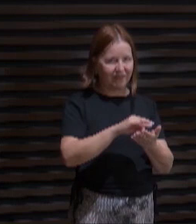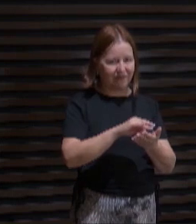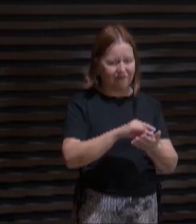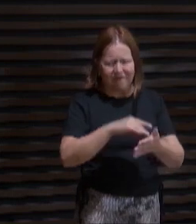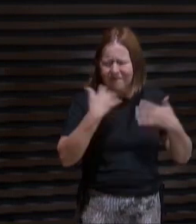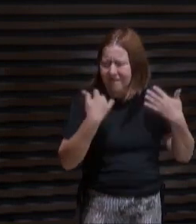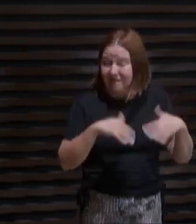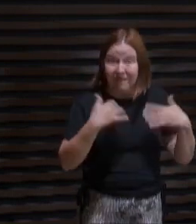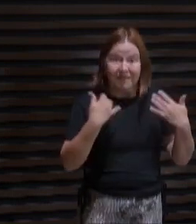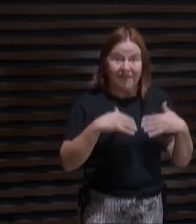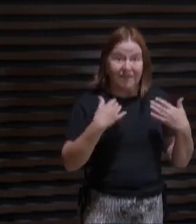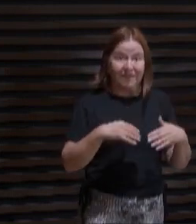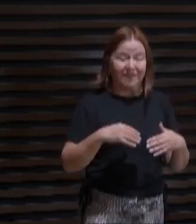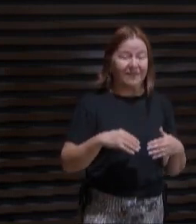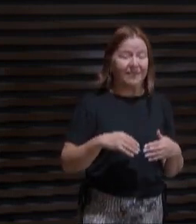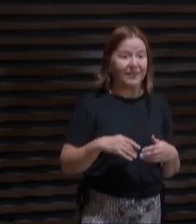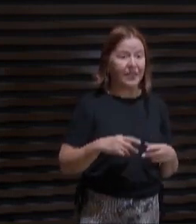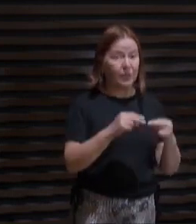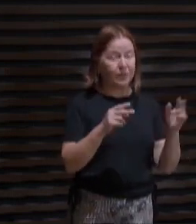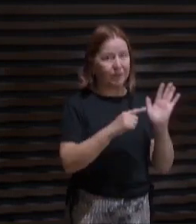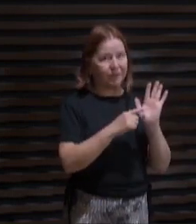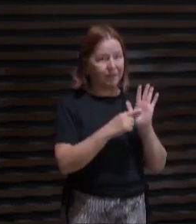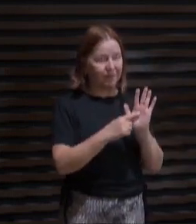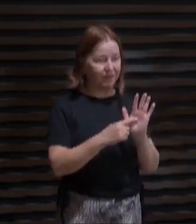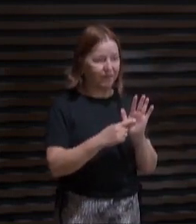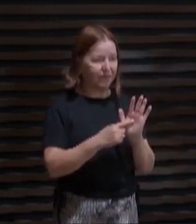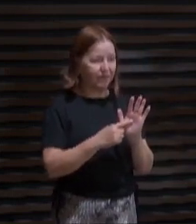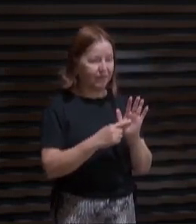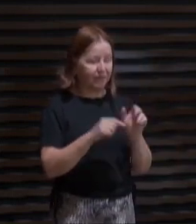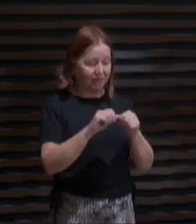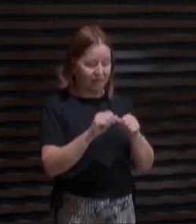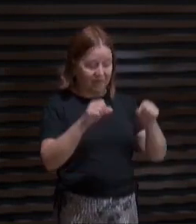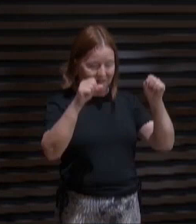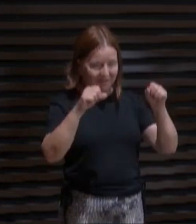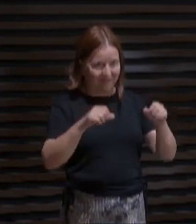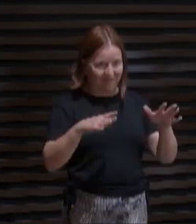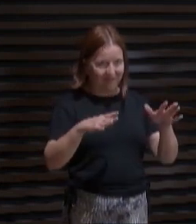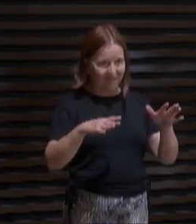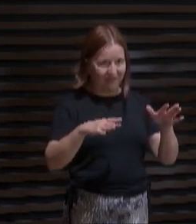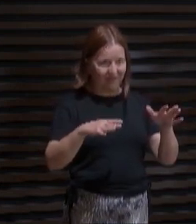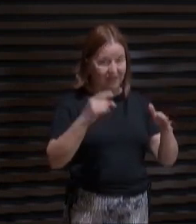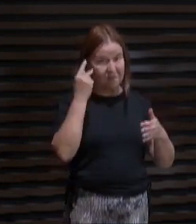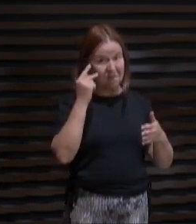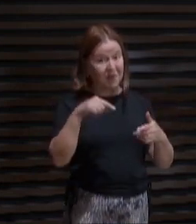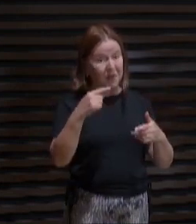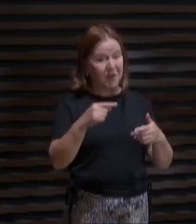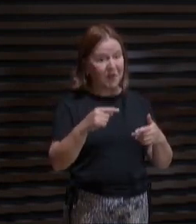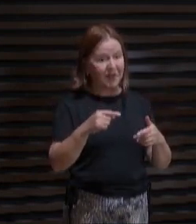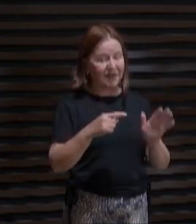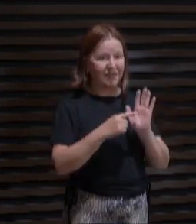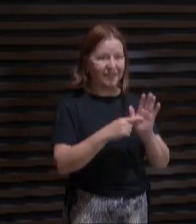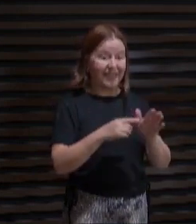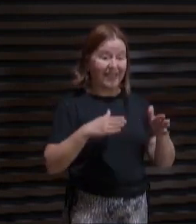extraordinária, de uma coisa que representa a criação para outra que representa a alegria